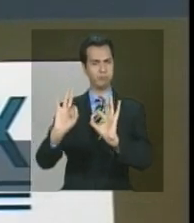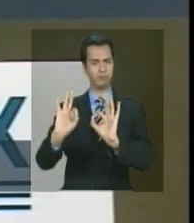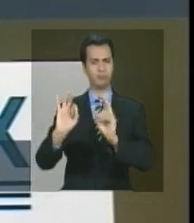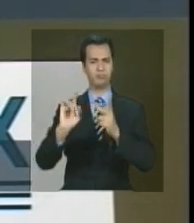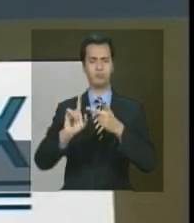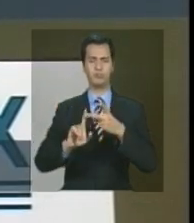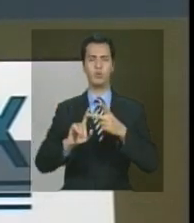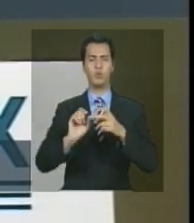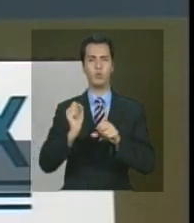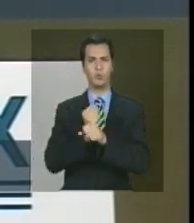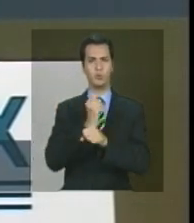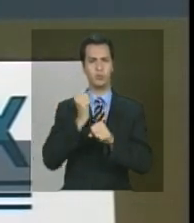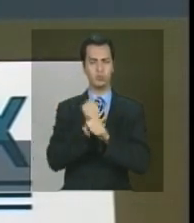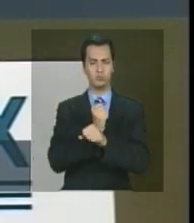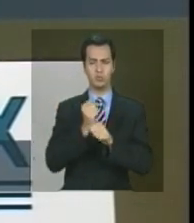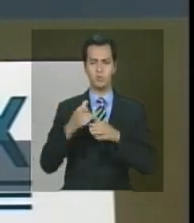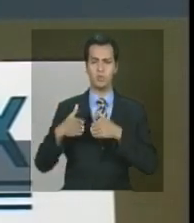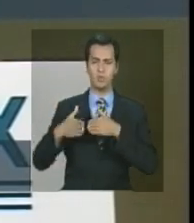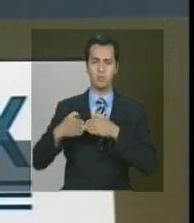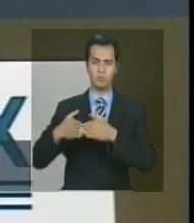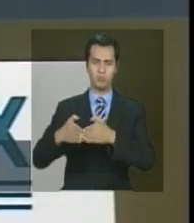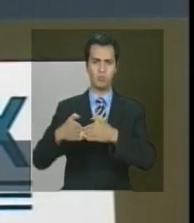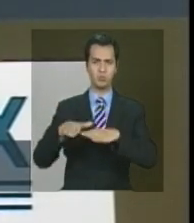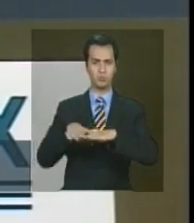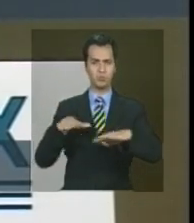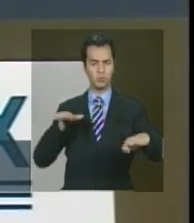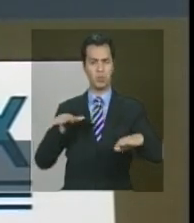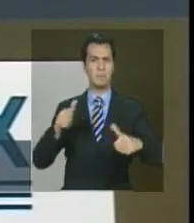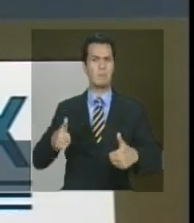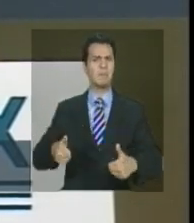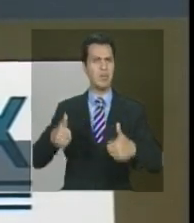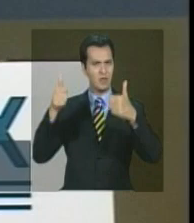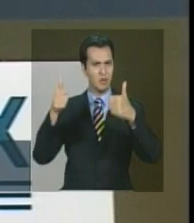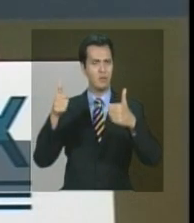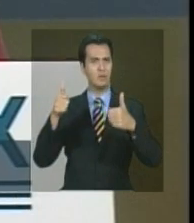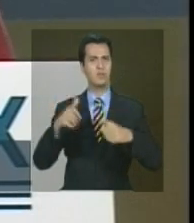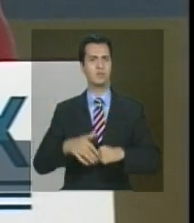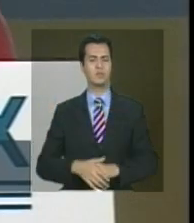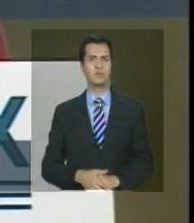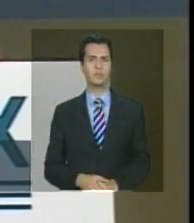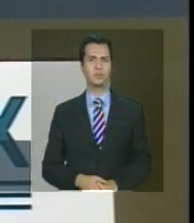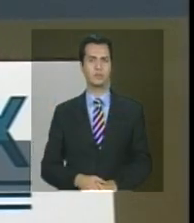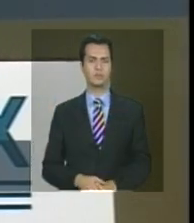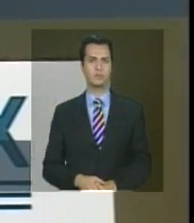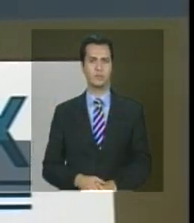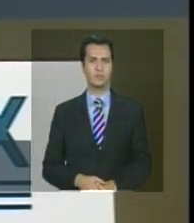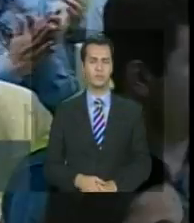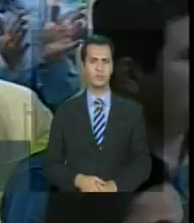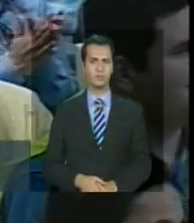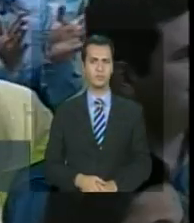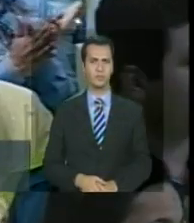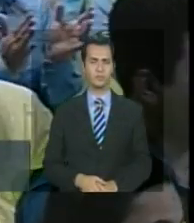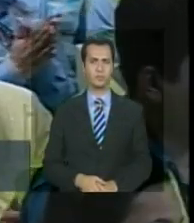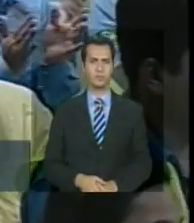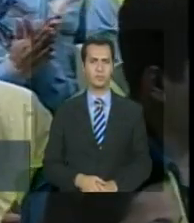o melhor porto do mundo no que se refere à logística. Esse país